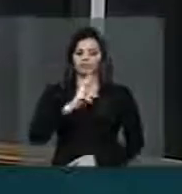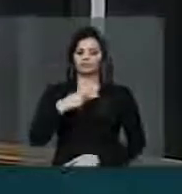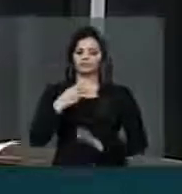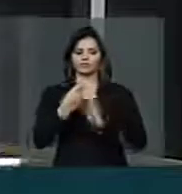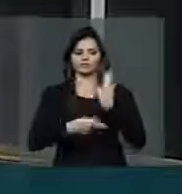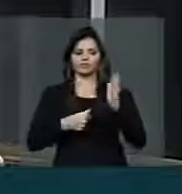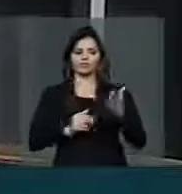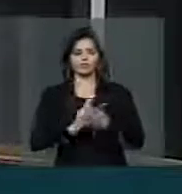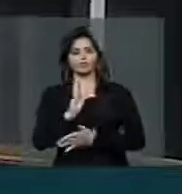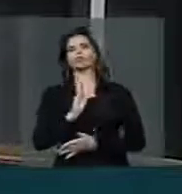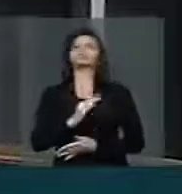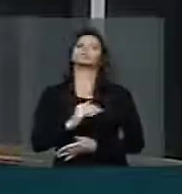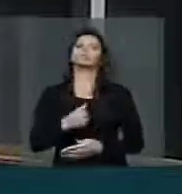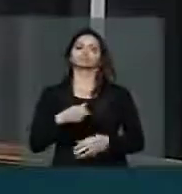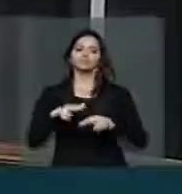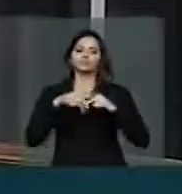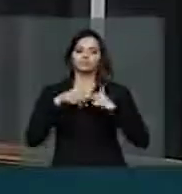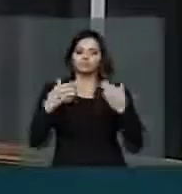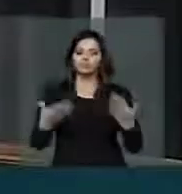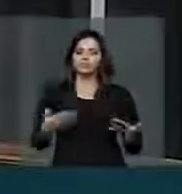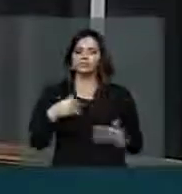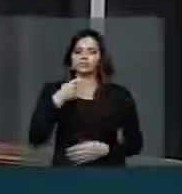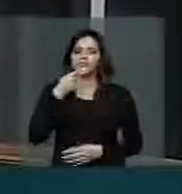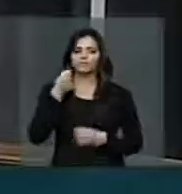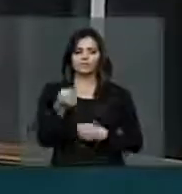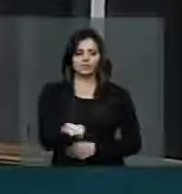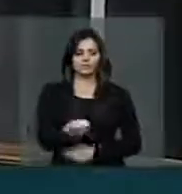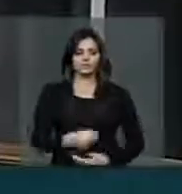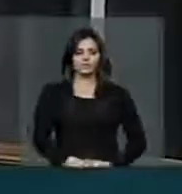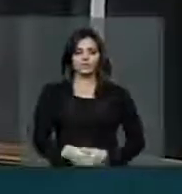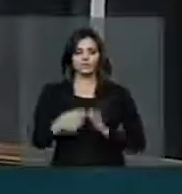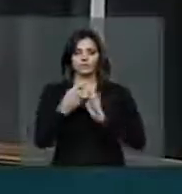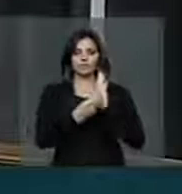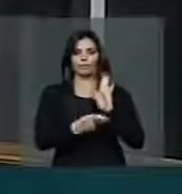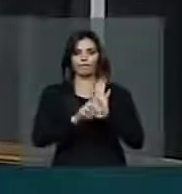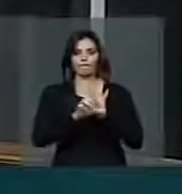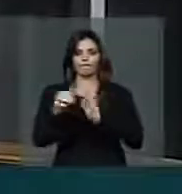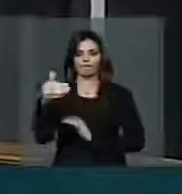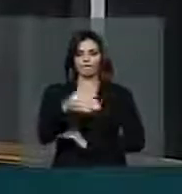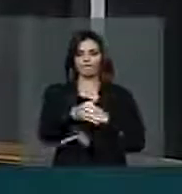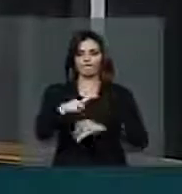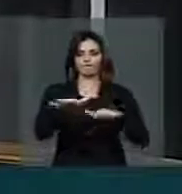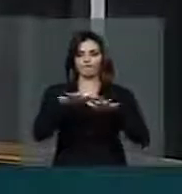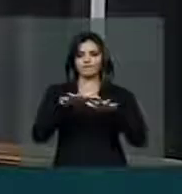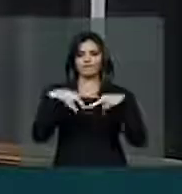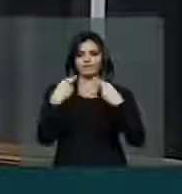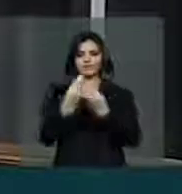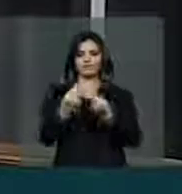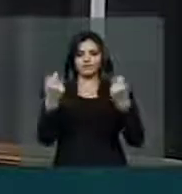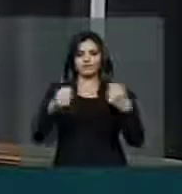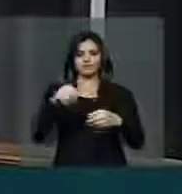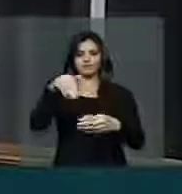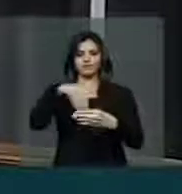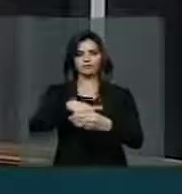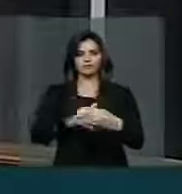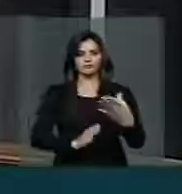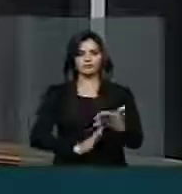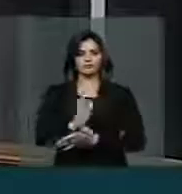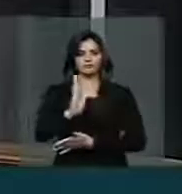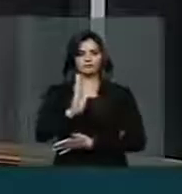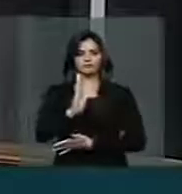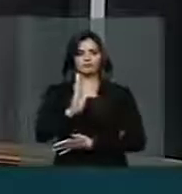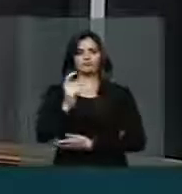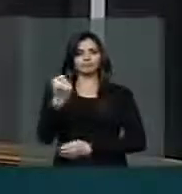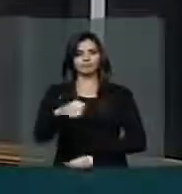foi aprovado. Com isso, afirmo que o projeto precisa vir a plenário e ser definitivamente